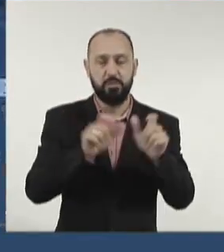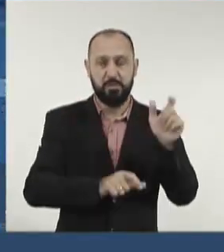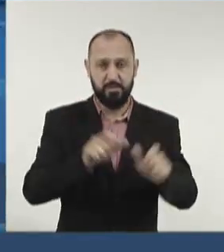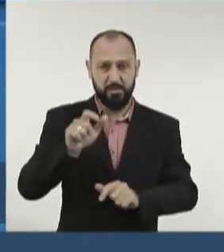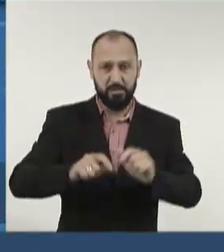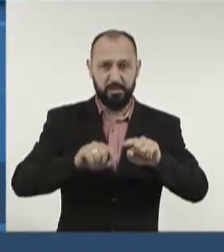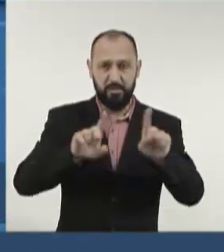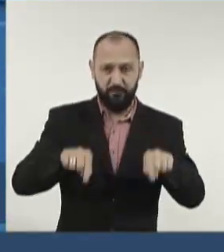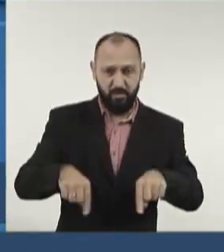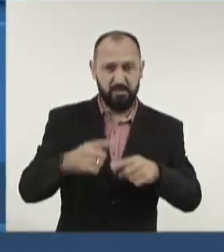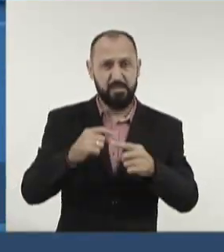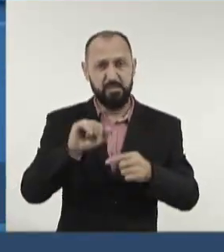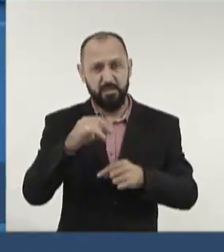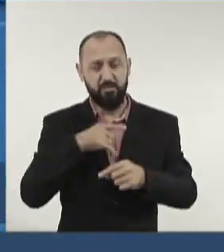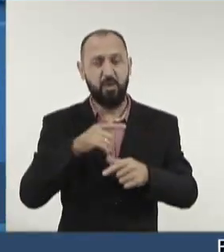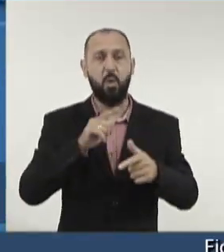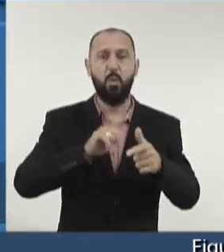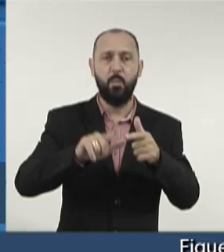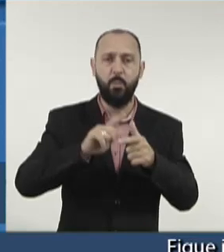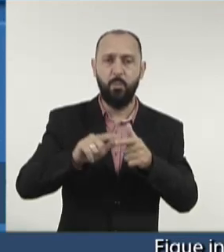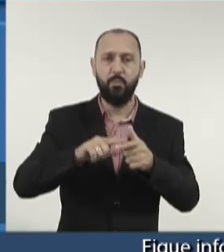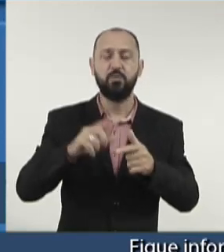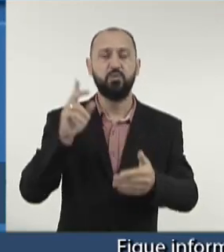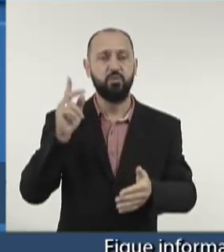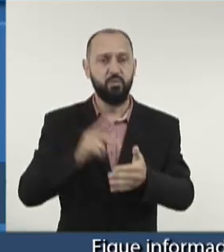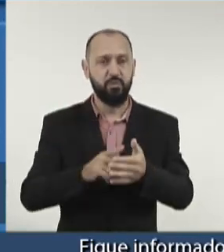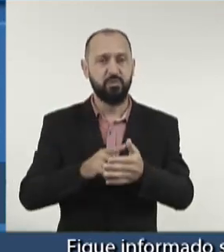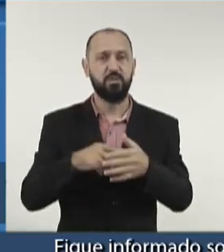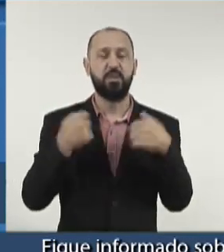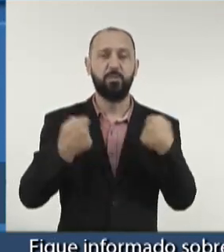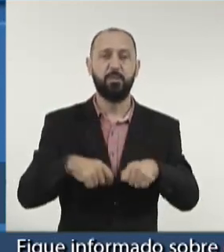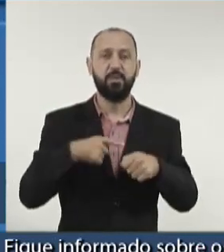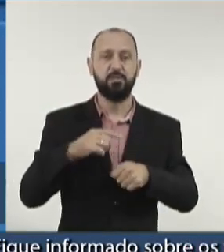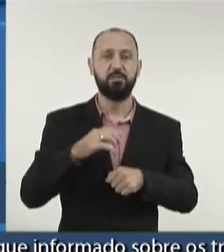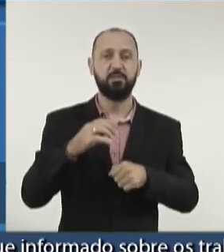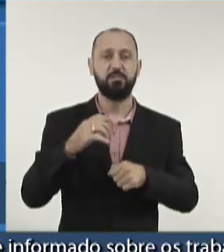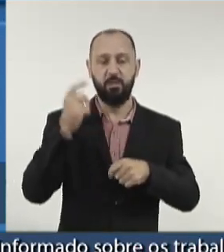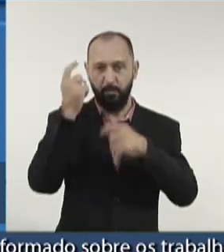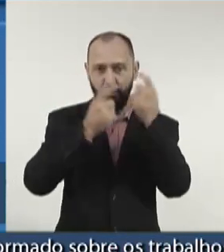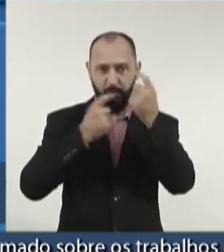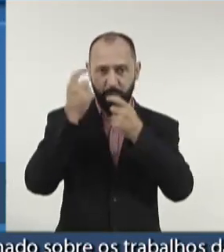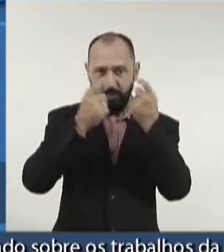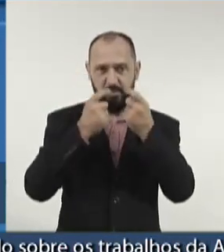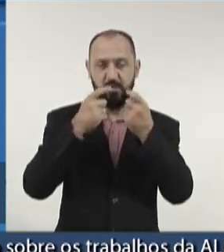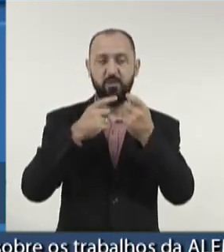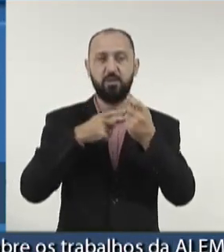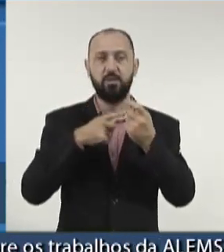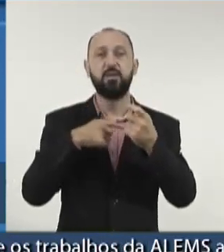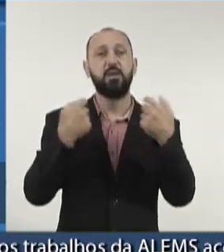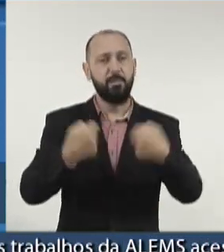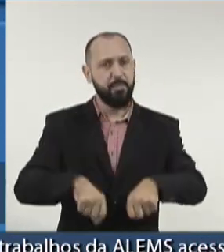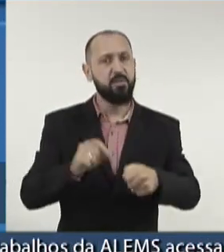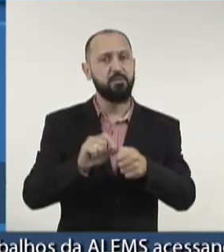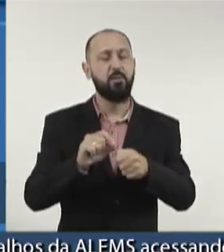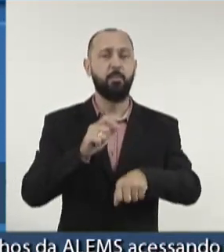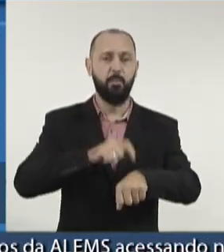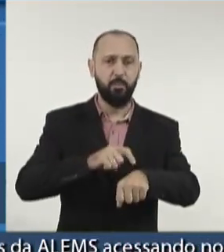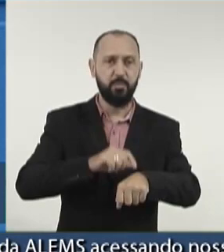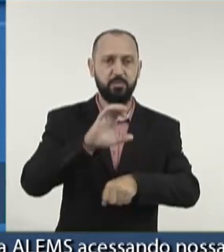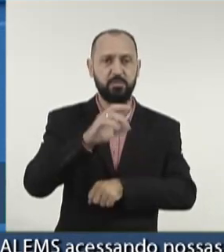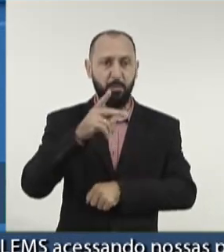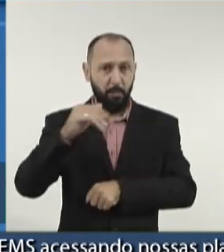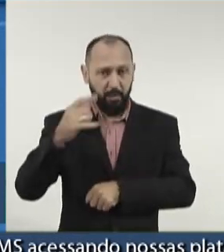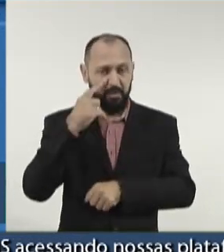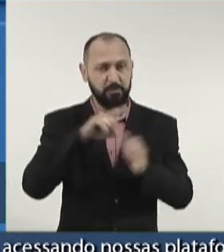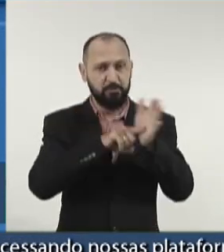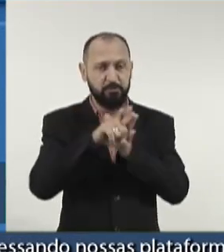se tivesse algum problema, se tivesse algo que realmente merecesse essa preocupação e tenha que ter realmente um processo de